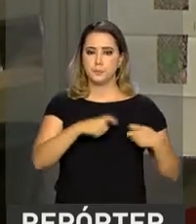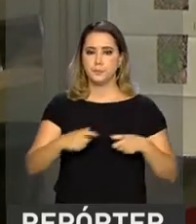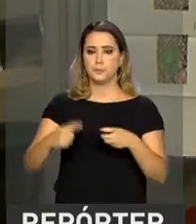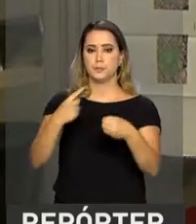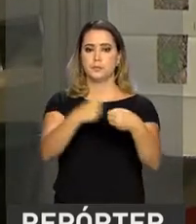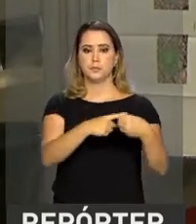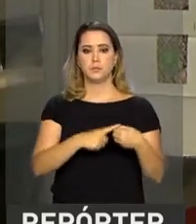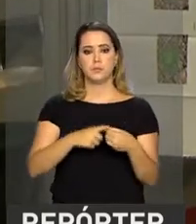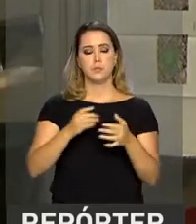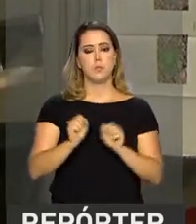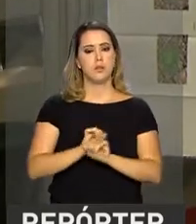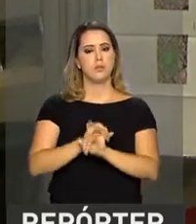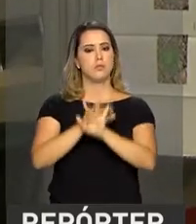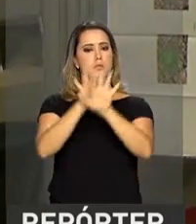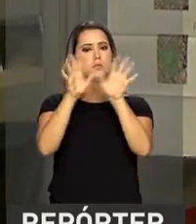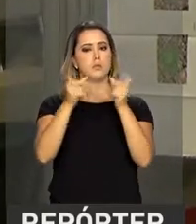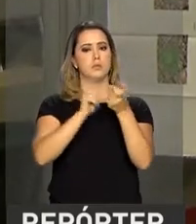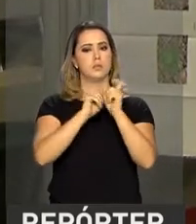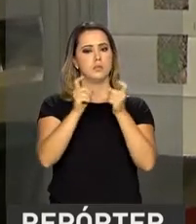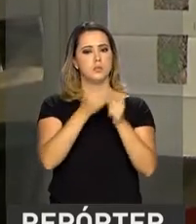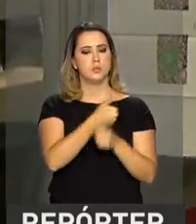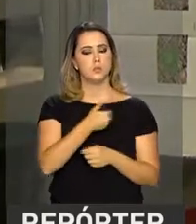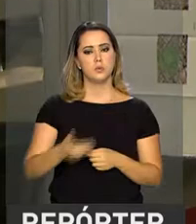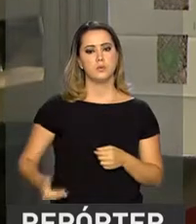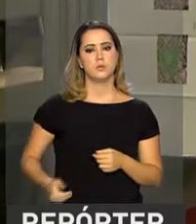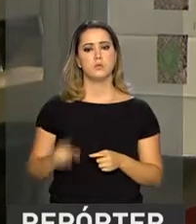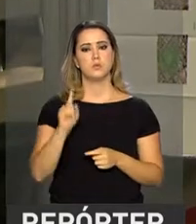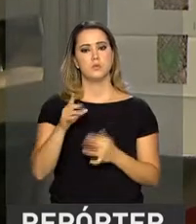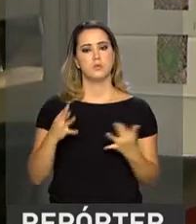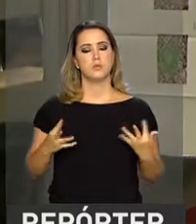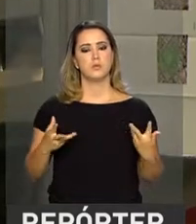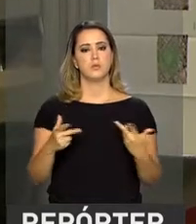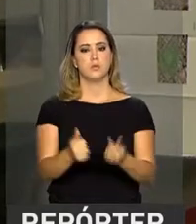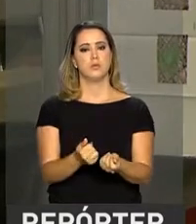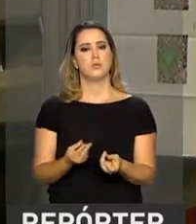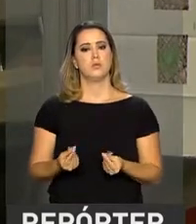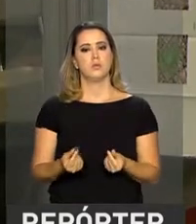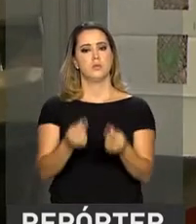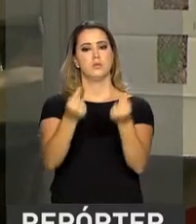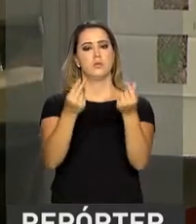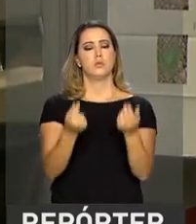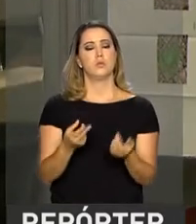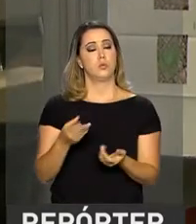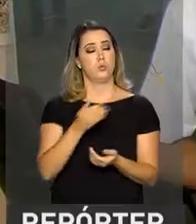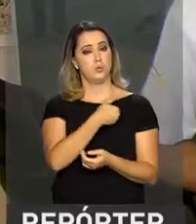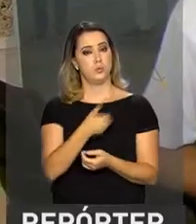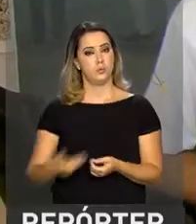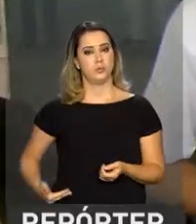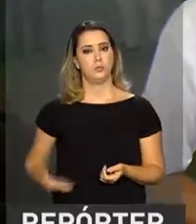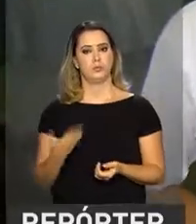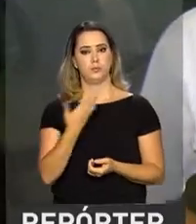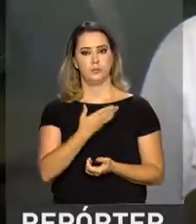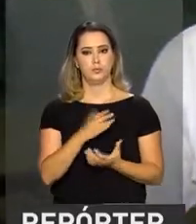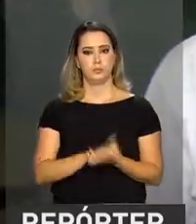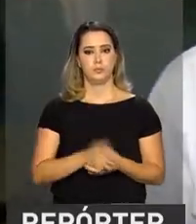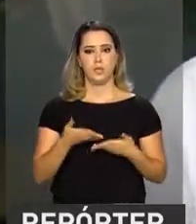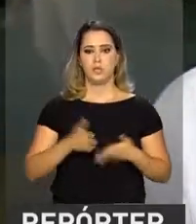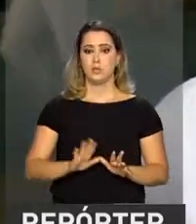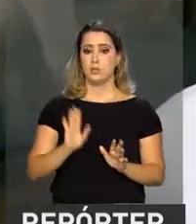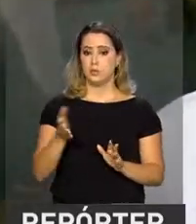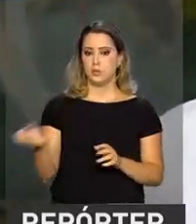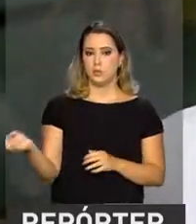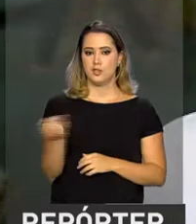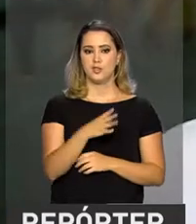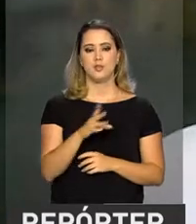é garantir a transparência na gestão pública, né, e a eficiência do recurso público que é aplicado. Né? Gatiel nasceu já na